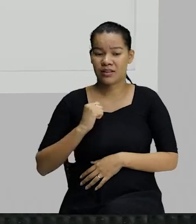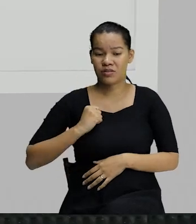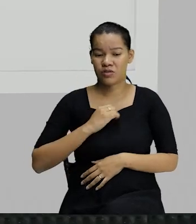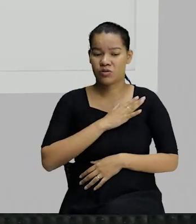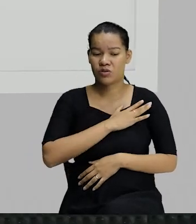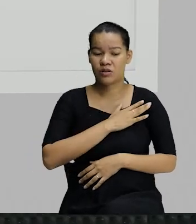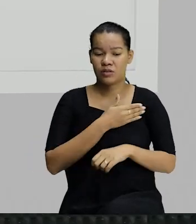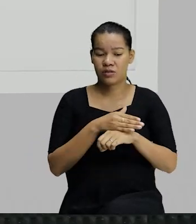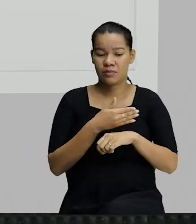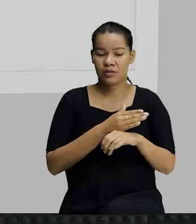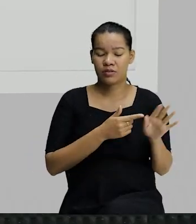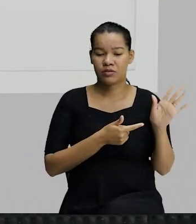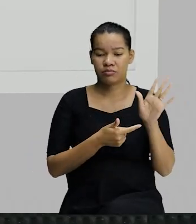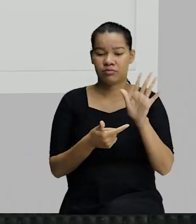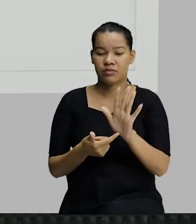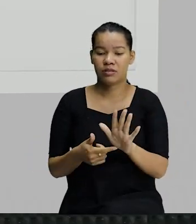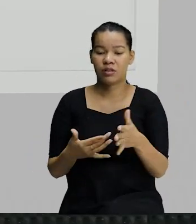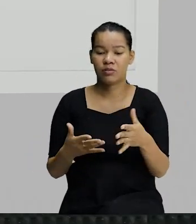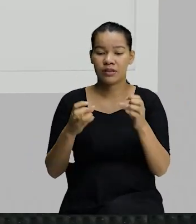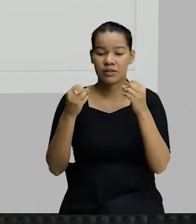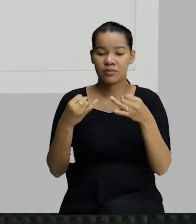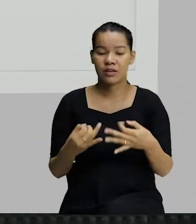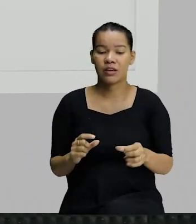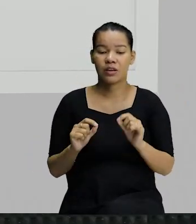o hábito é fundamental,